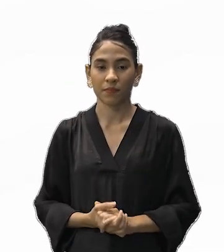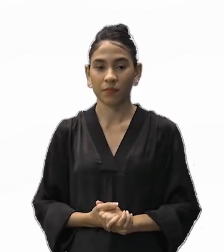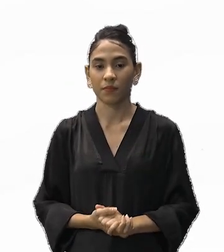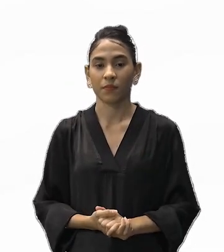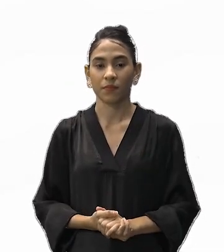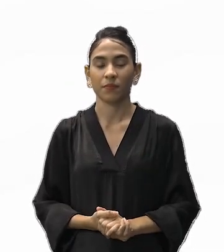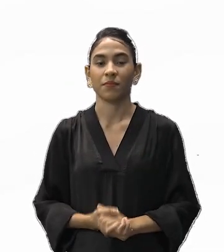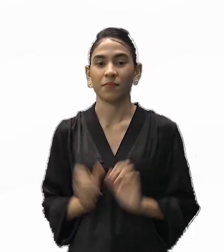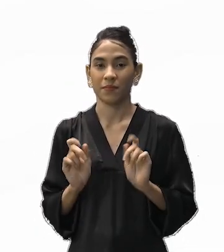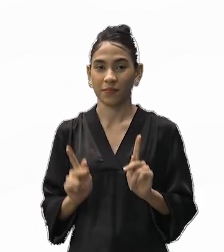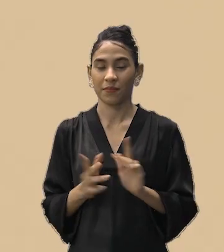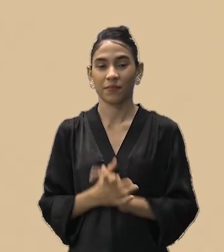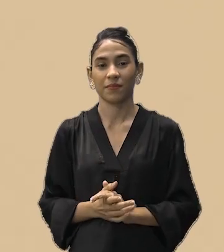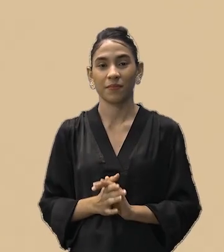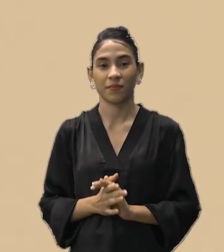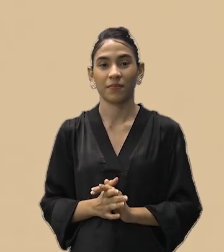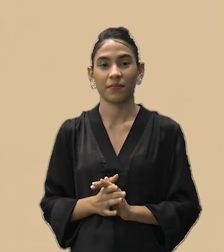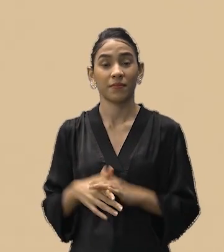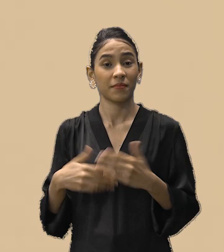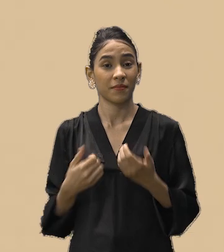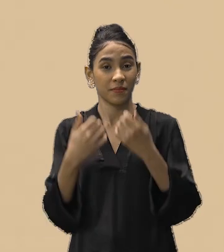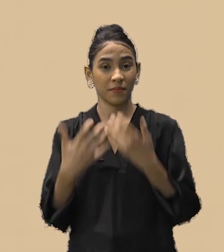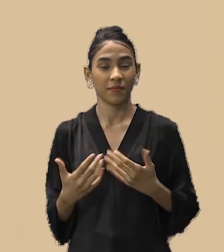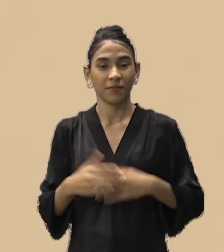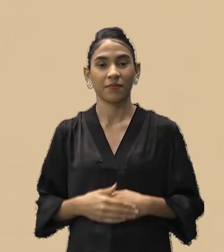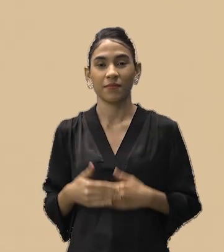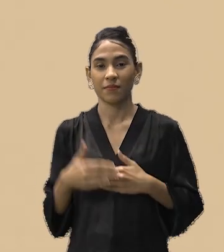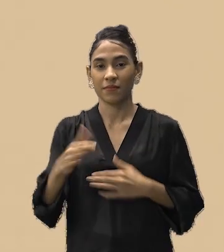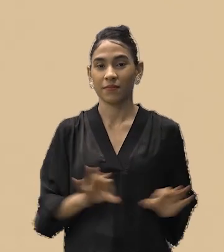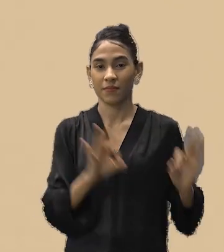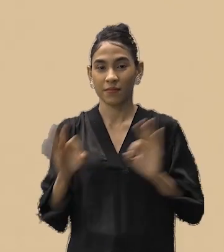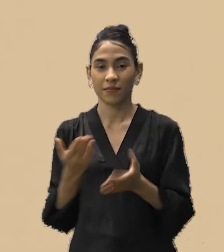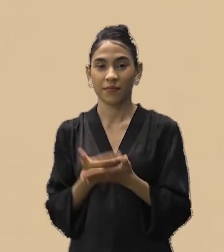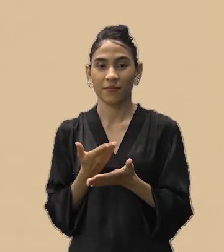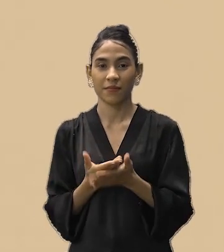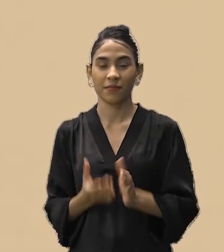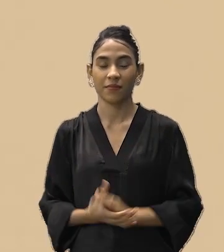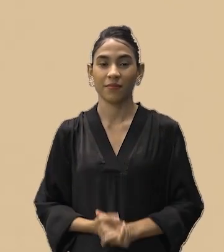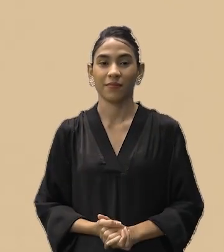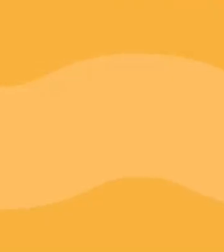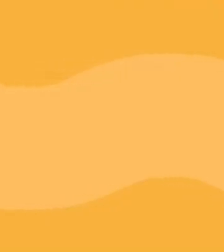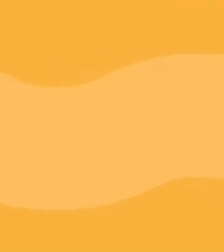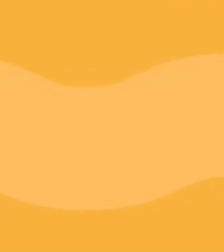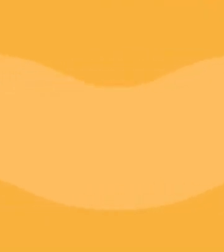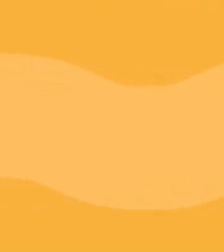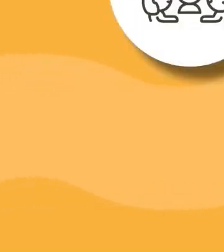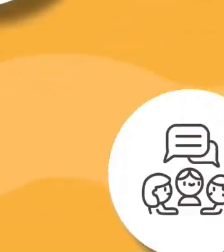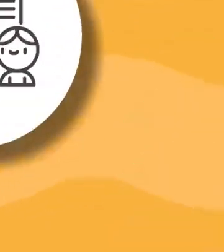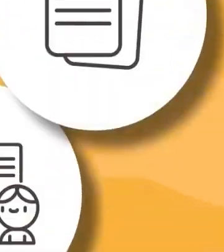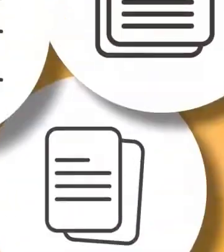comportamentais, ok? Então, dito isto, vamos dar início à nossa aula.